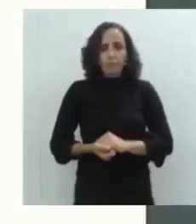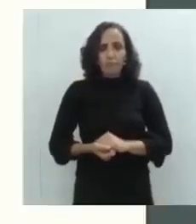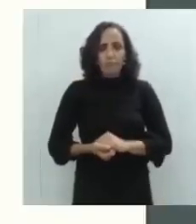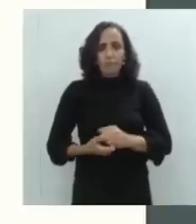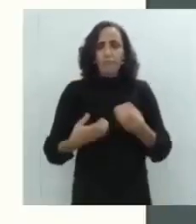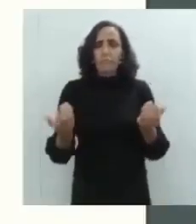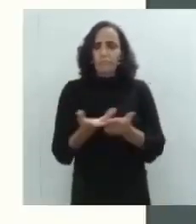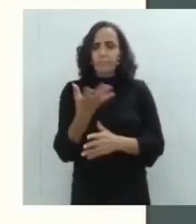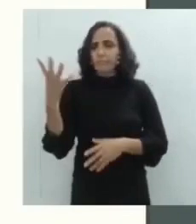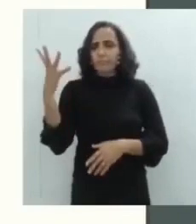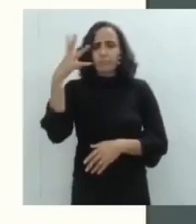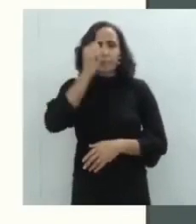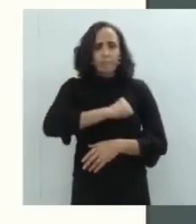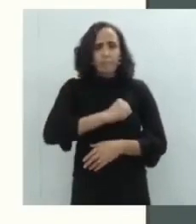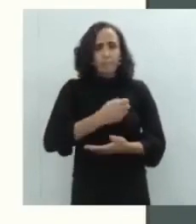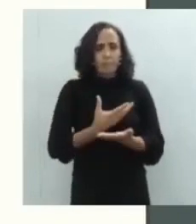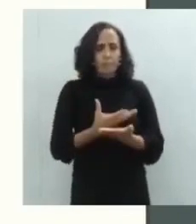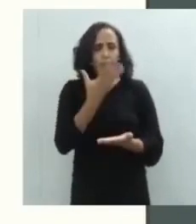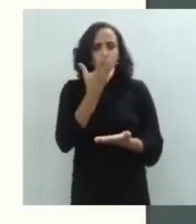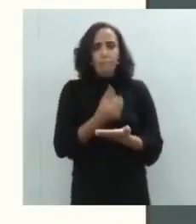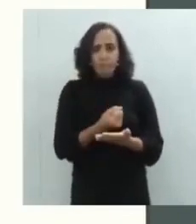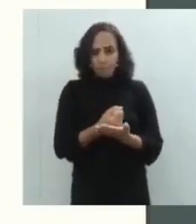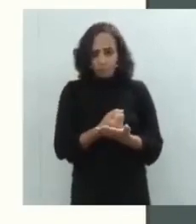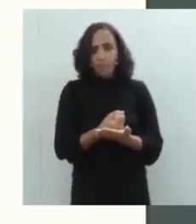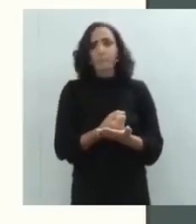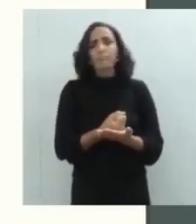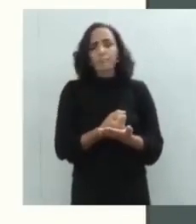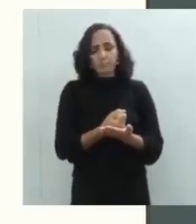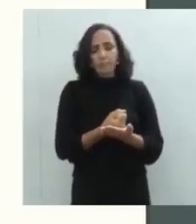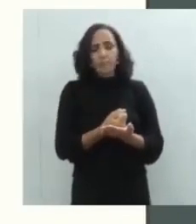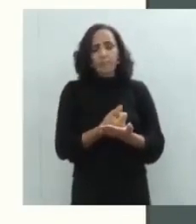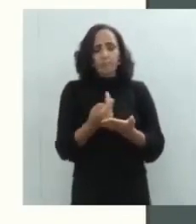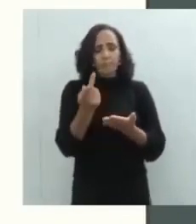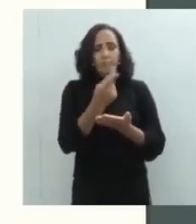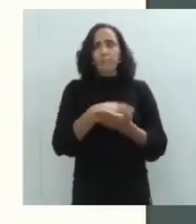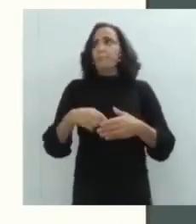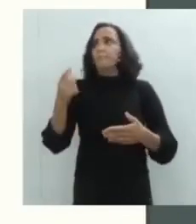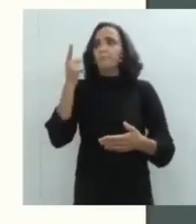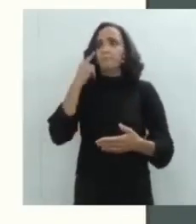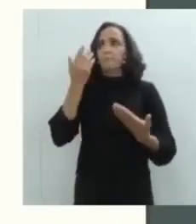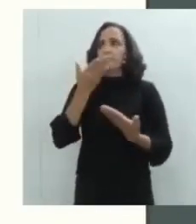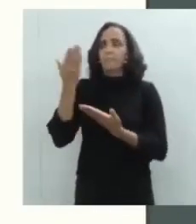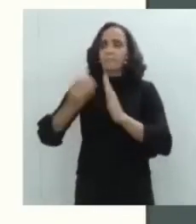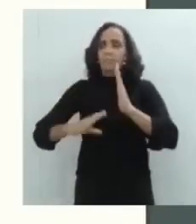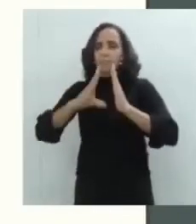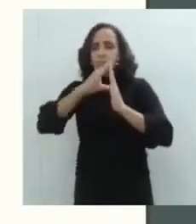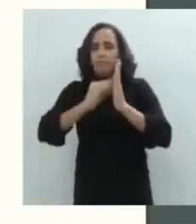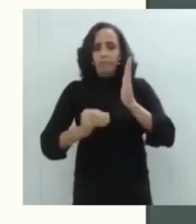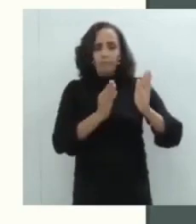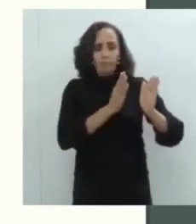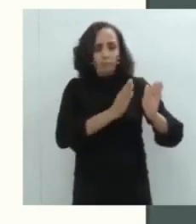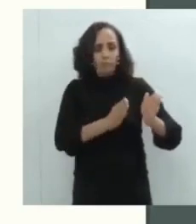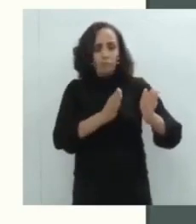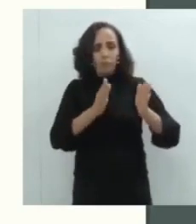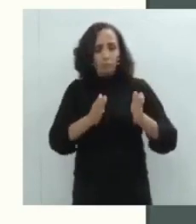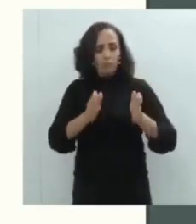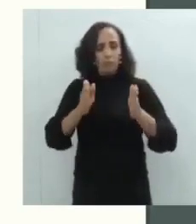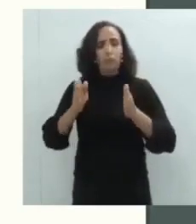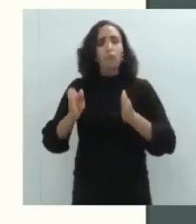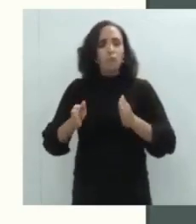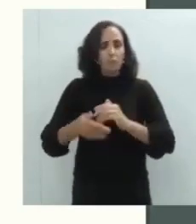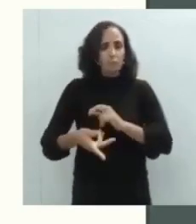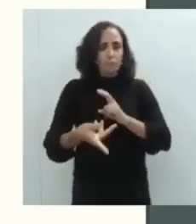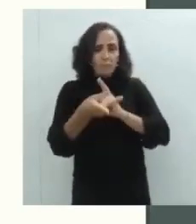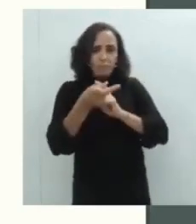Então, automaticamente o boletim é gerado. Essa imagem a gente pode padronizar da forma que quiser. Tá?